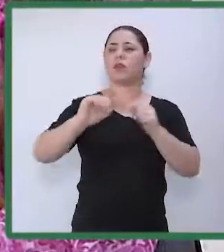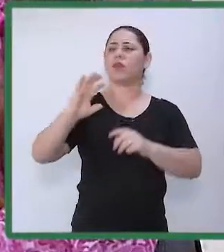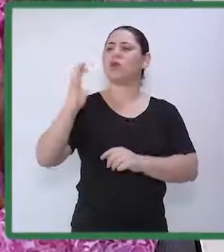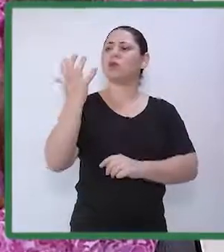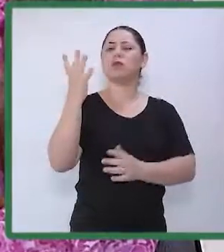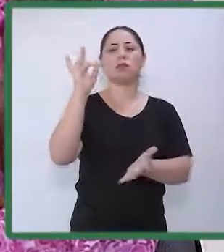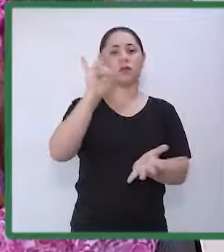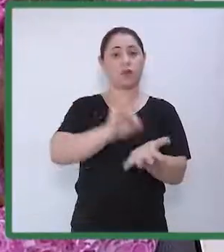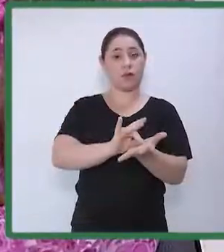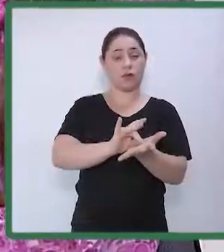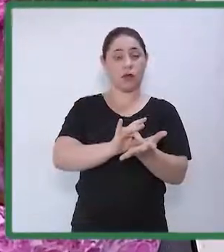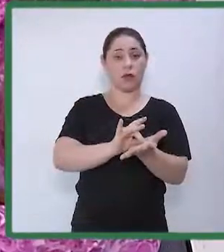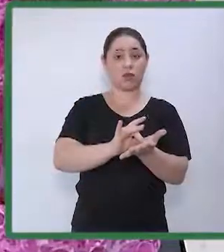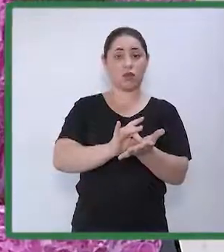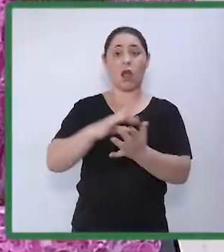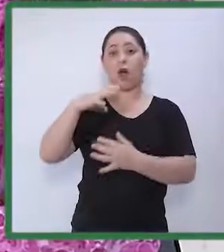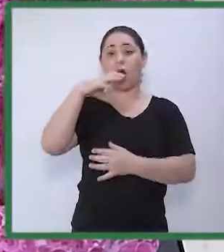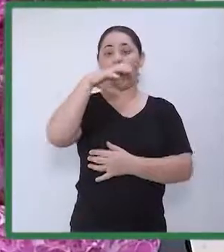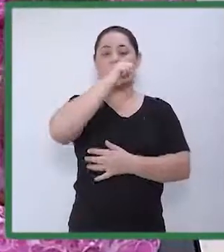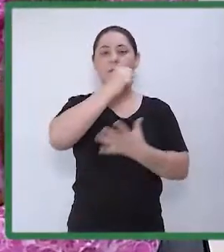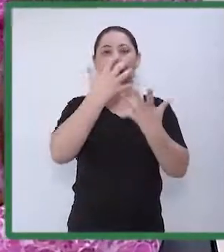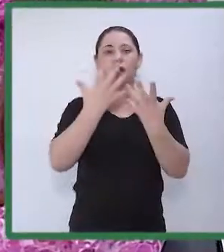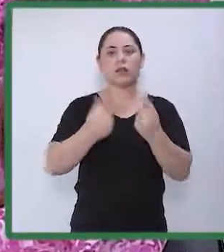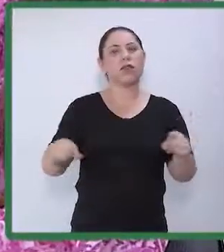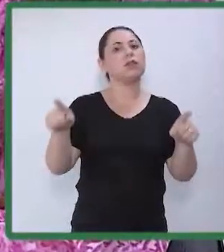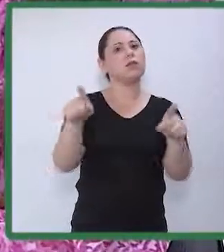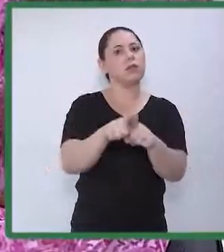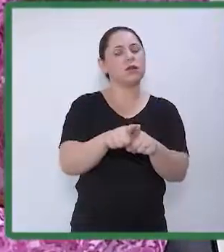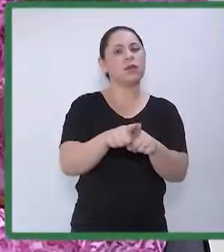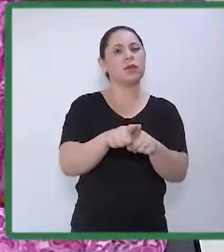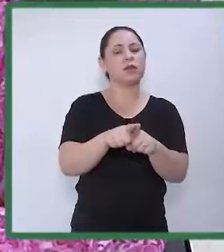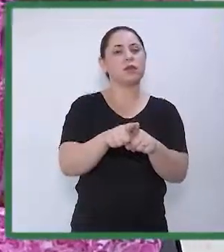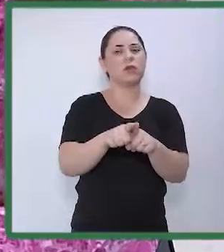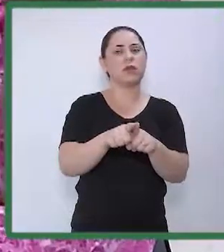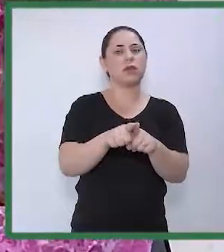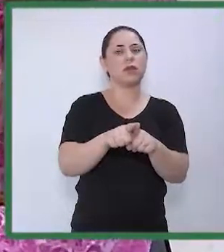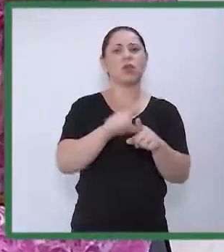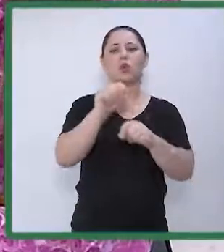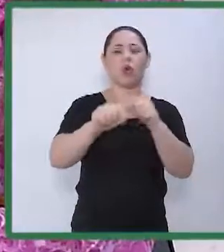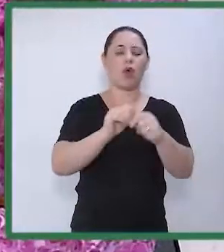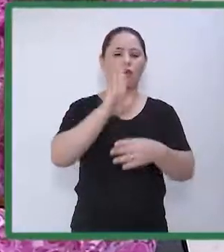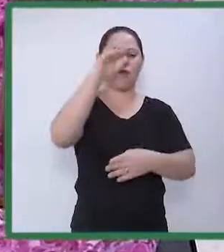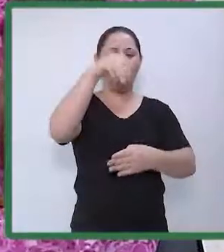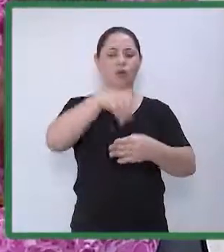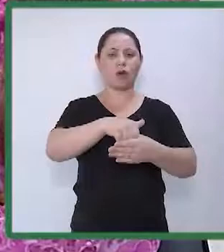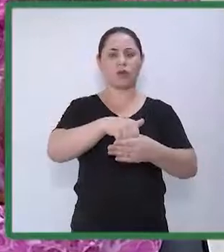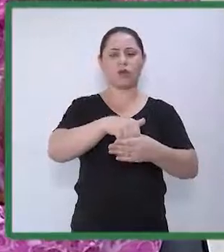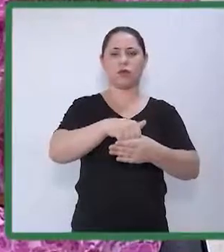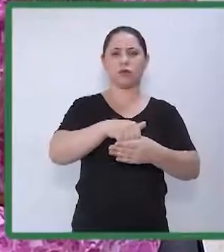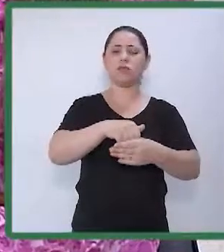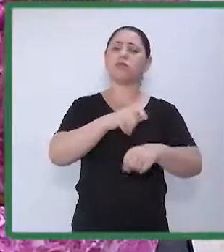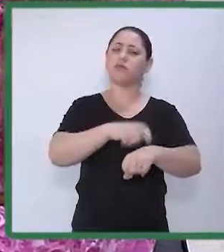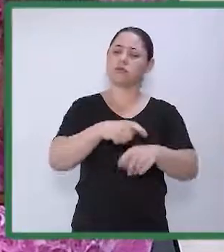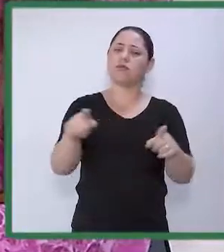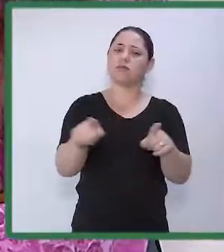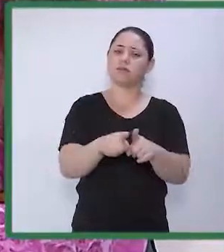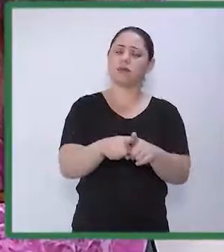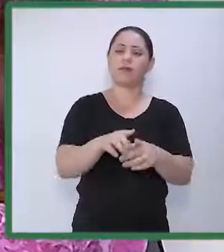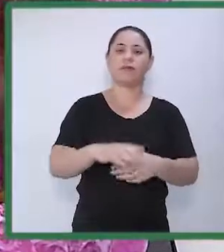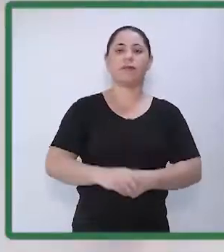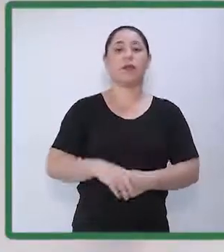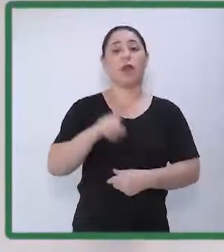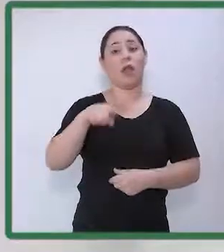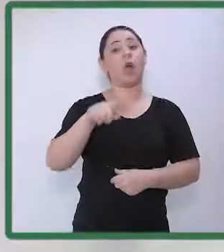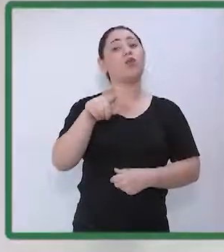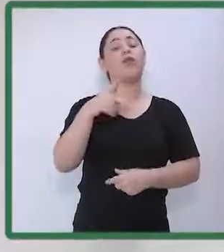para que aconteça logo, para que ela acabe aceitando também quanto na hora do voto, não é, deputada? É exatamente isso que você